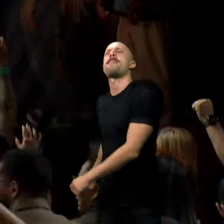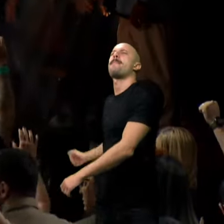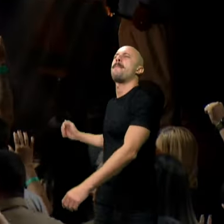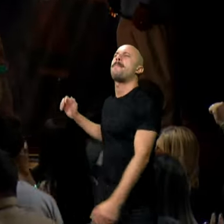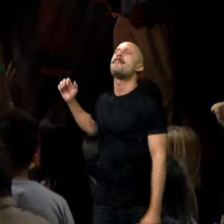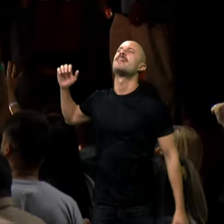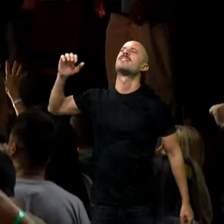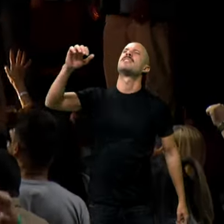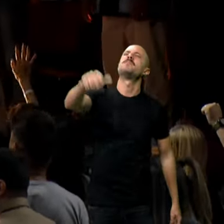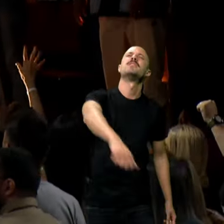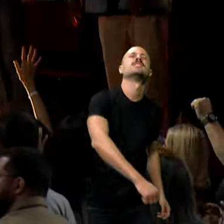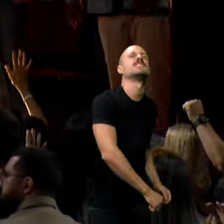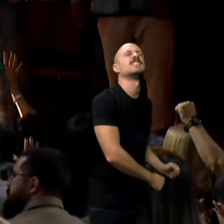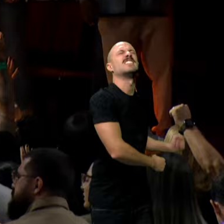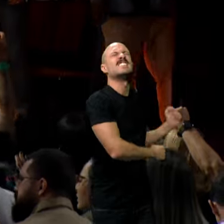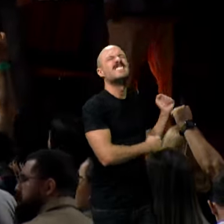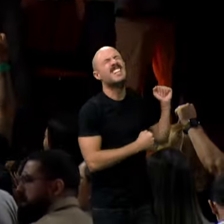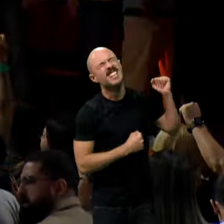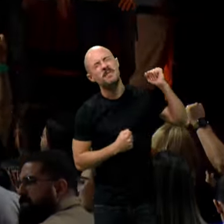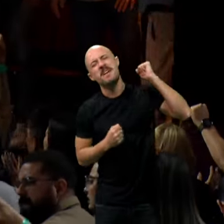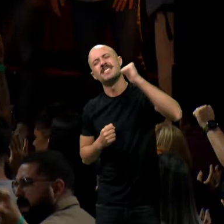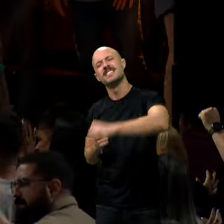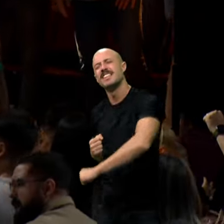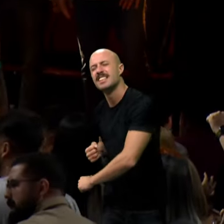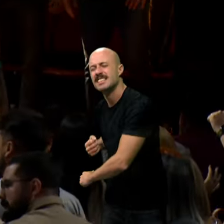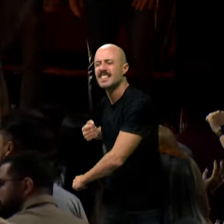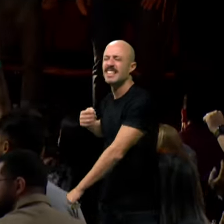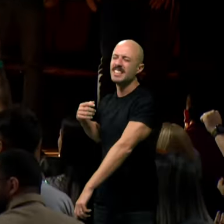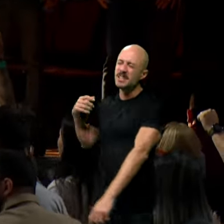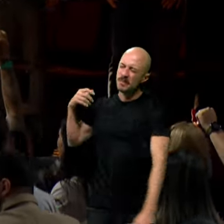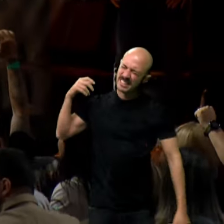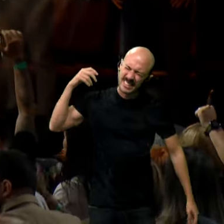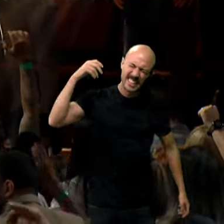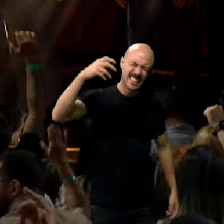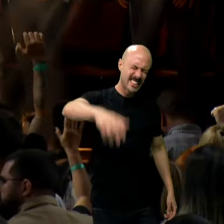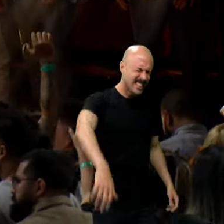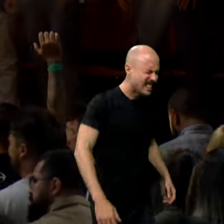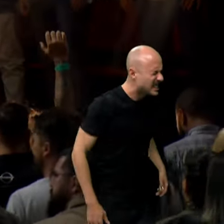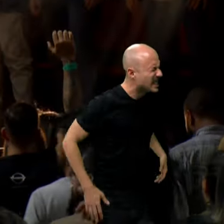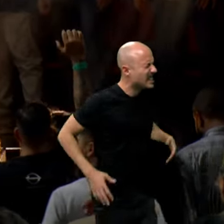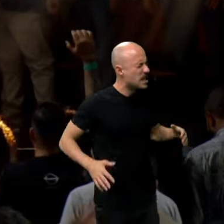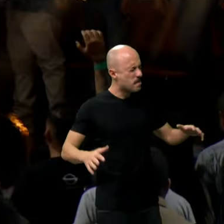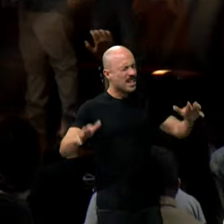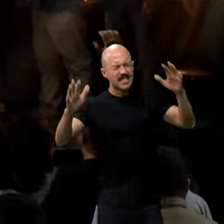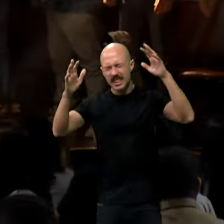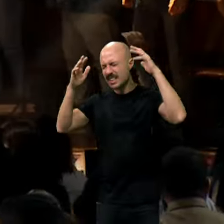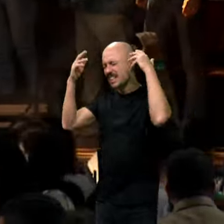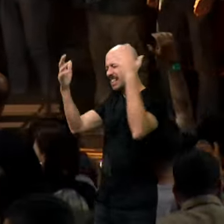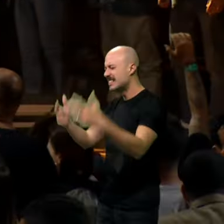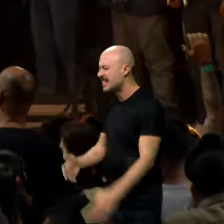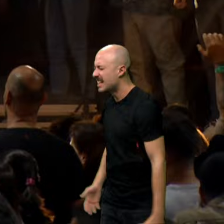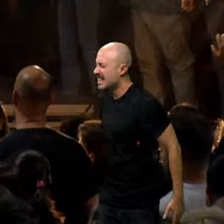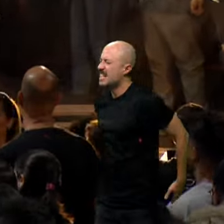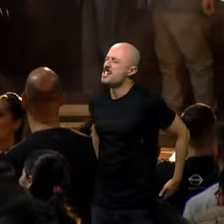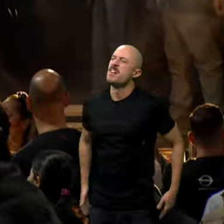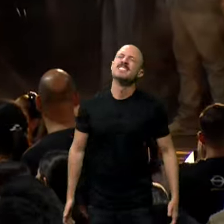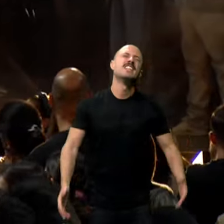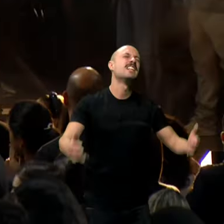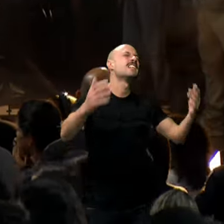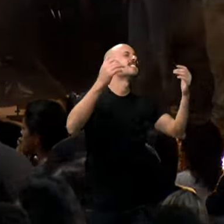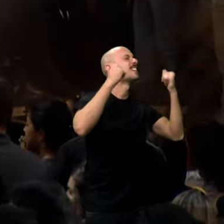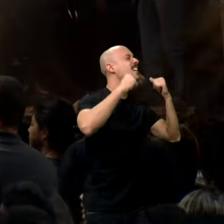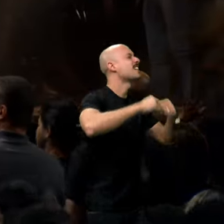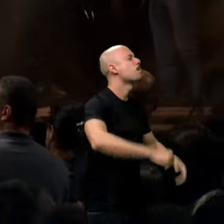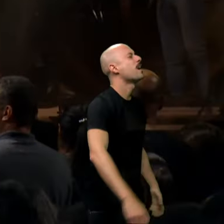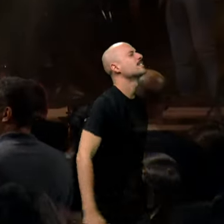Ore calabanda na baço, rianda na baço, ri canta na manda na baço, rianda na baço, rianda dai. Ore rianda na manda na